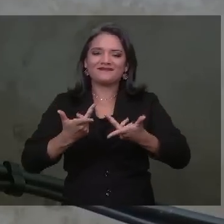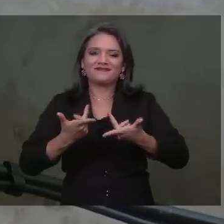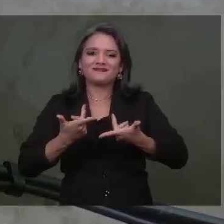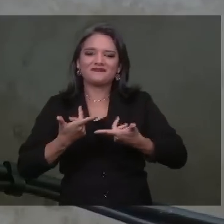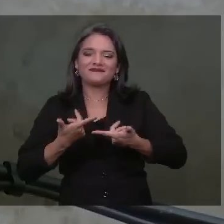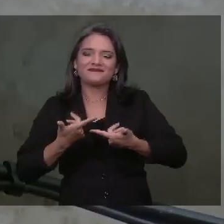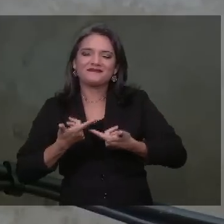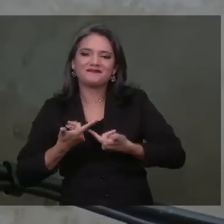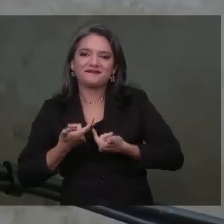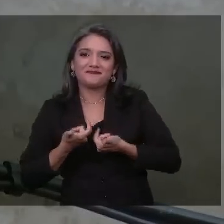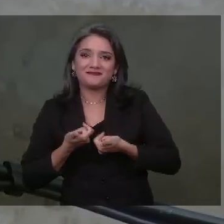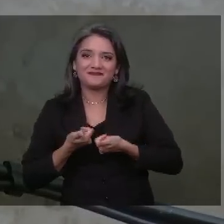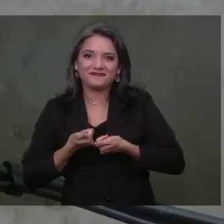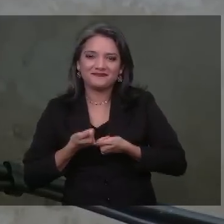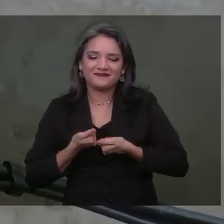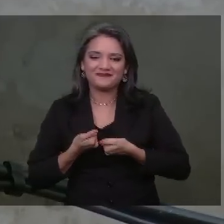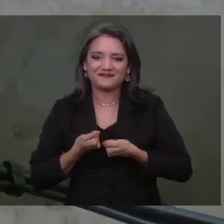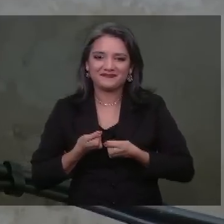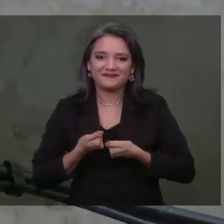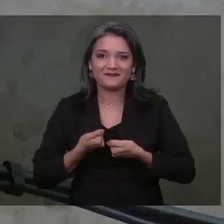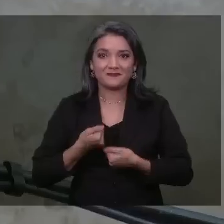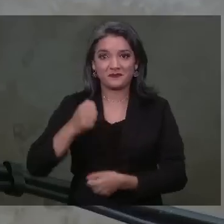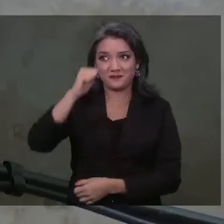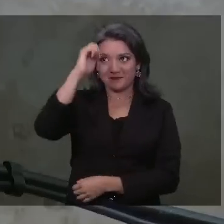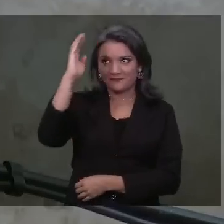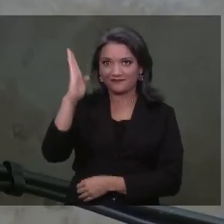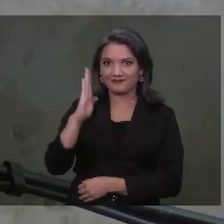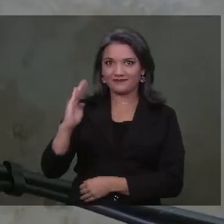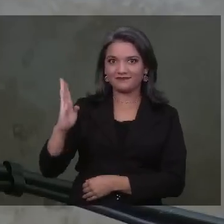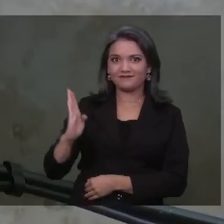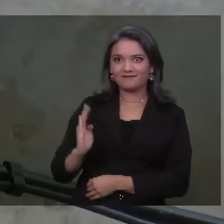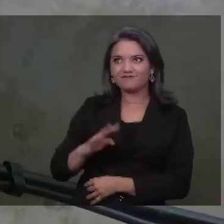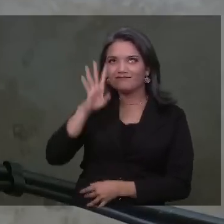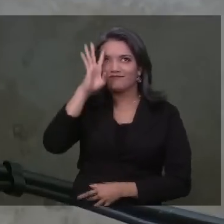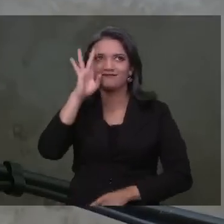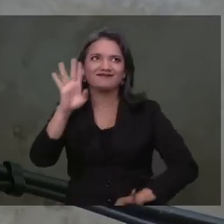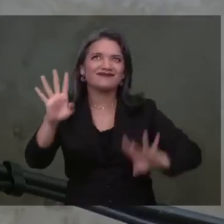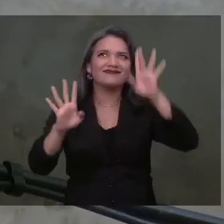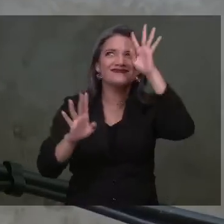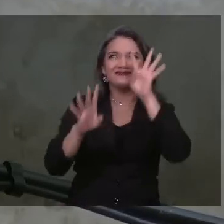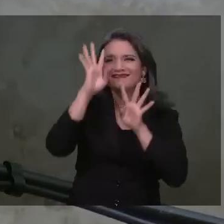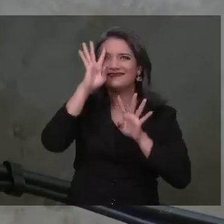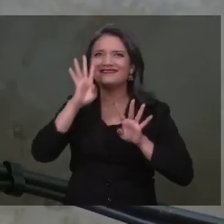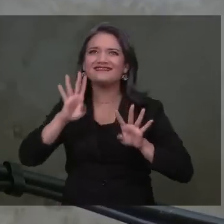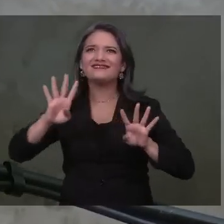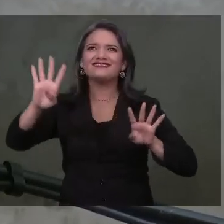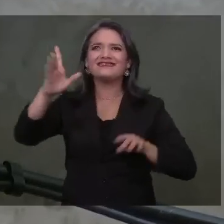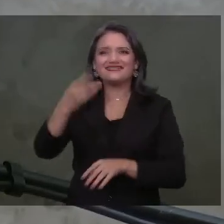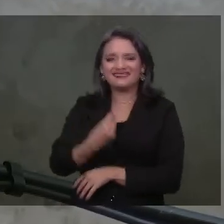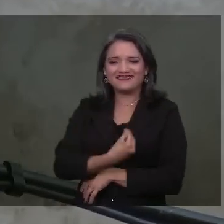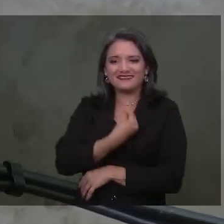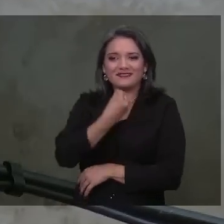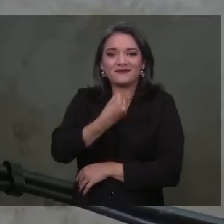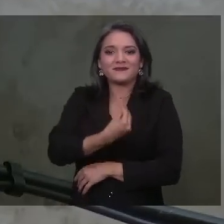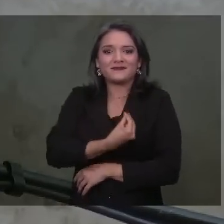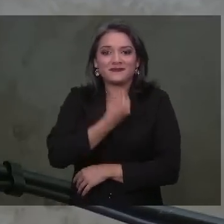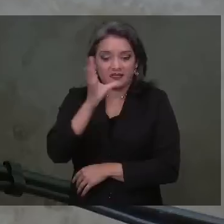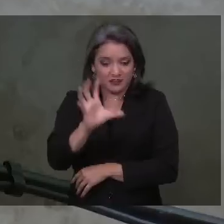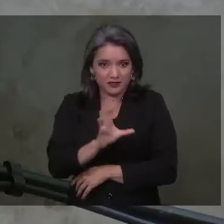salve, salve Brasil, um sonho intenso, um raio